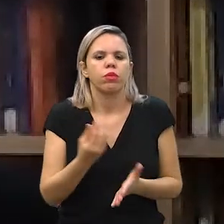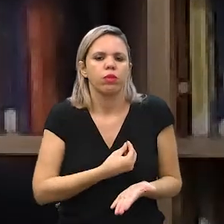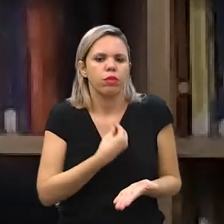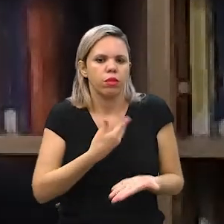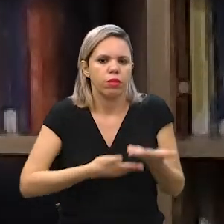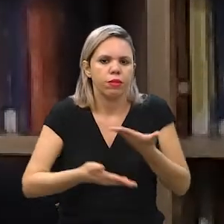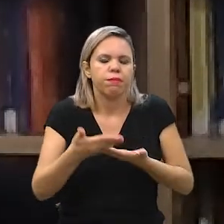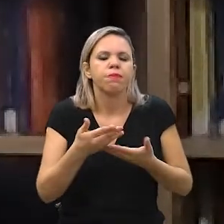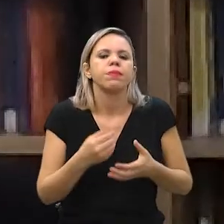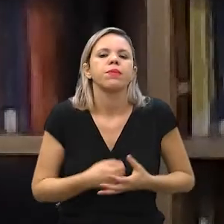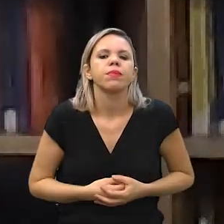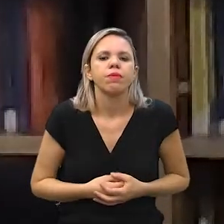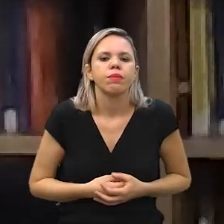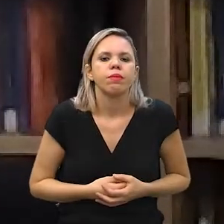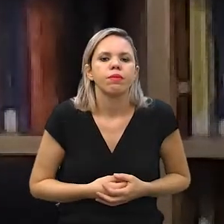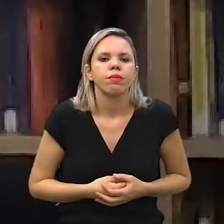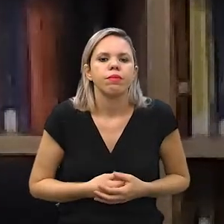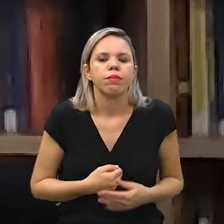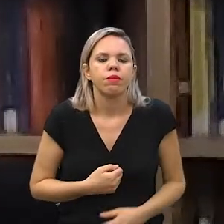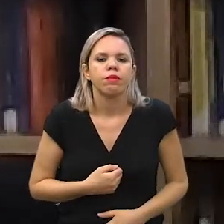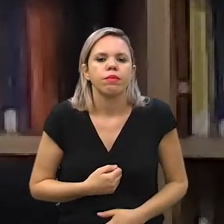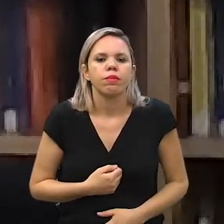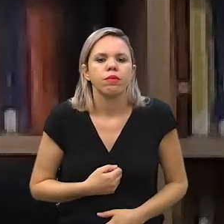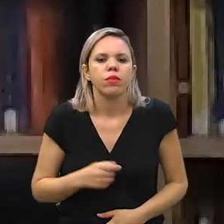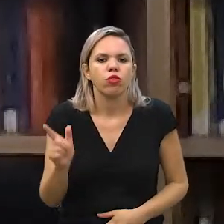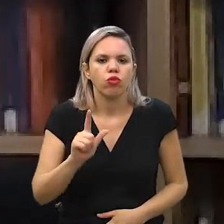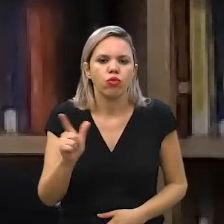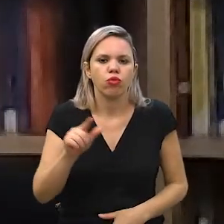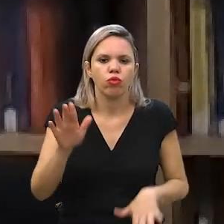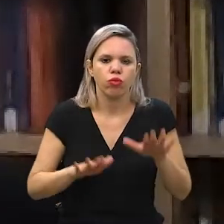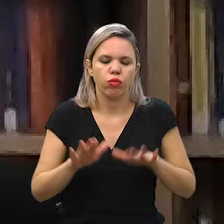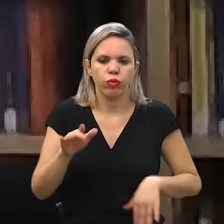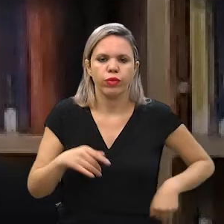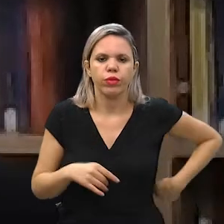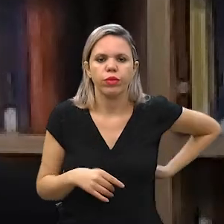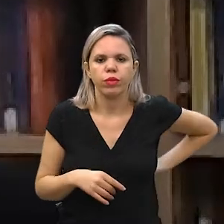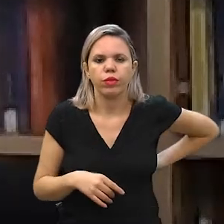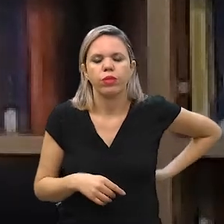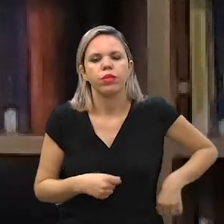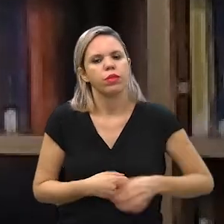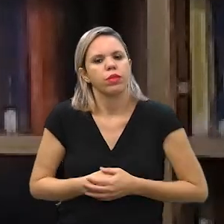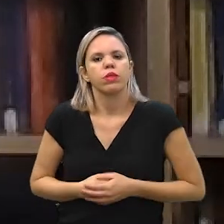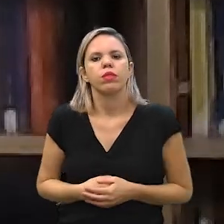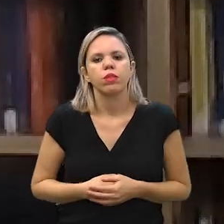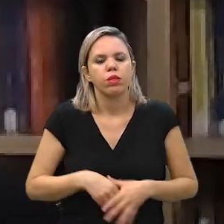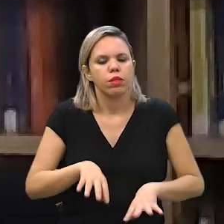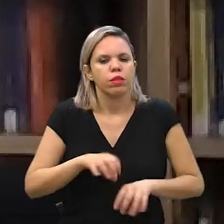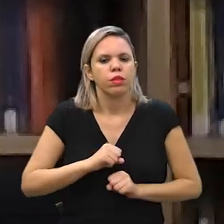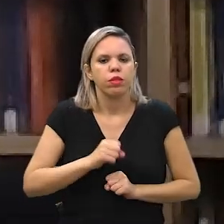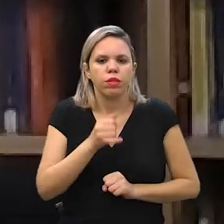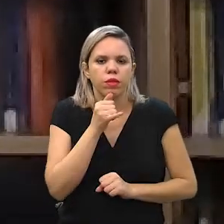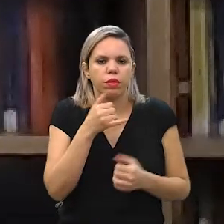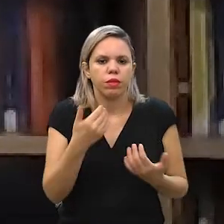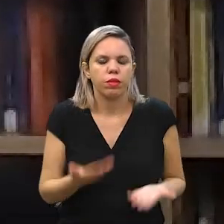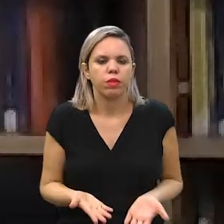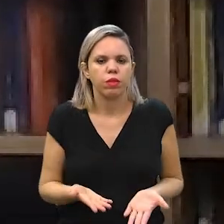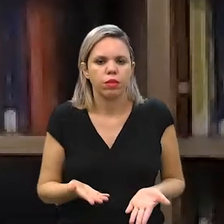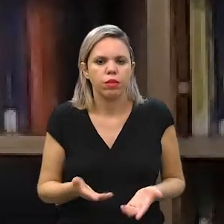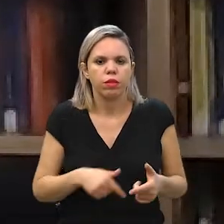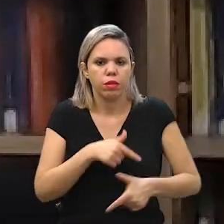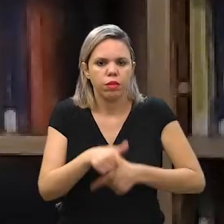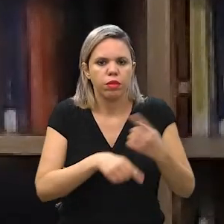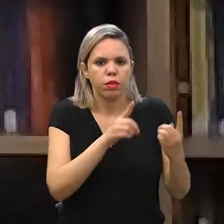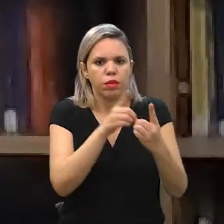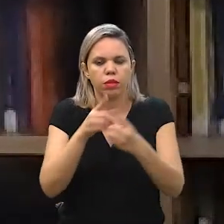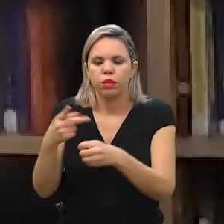ordem exponencial, né? A lógica, muitas vezes, de se apropriar, né, dos serviços,